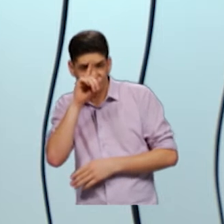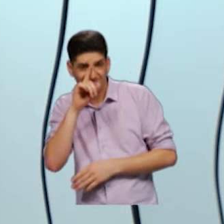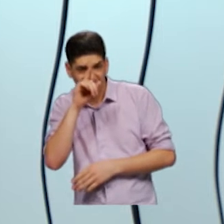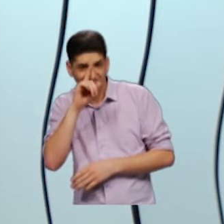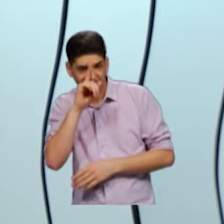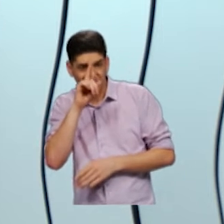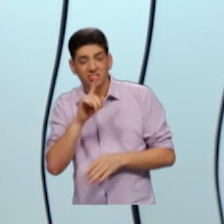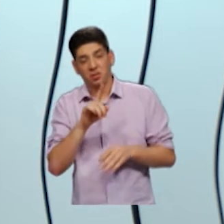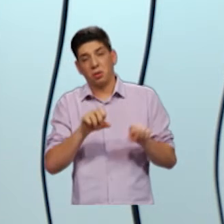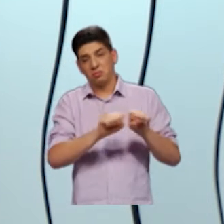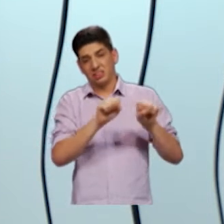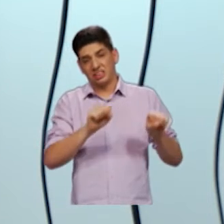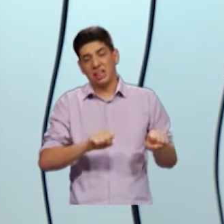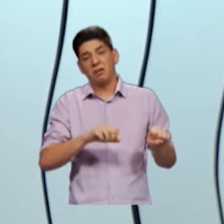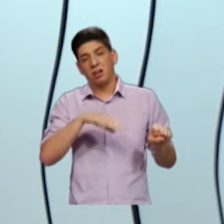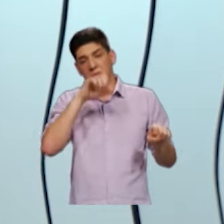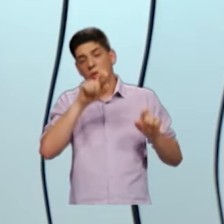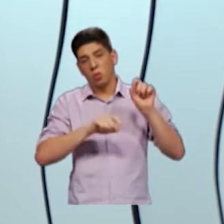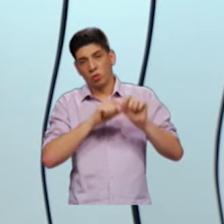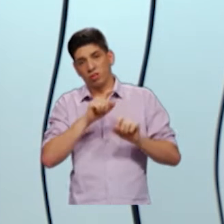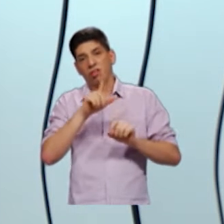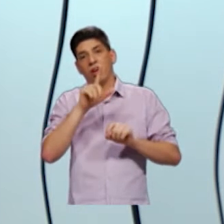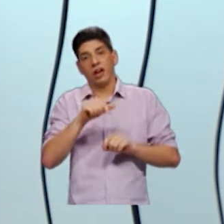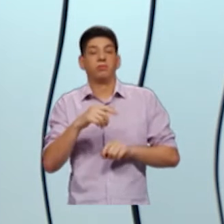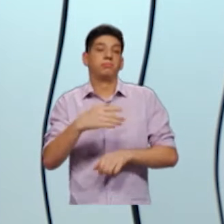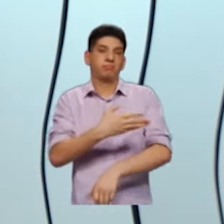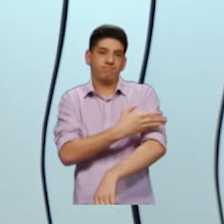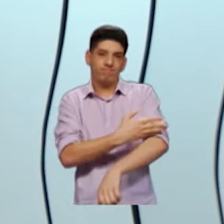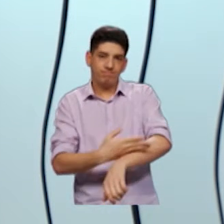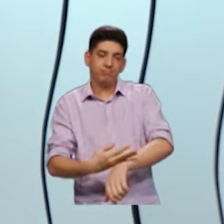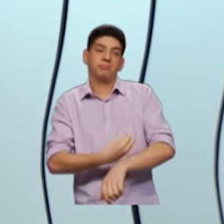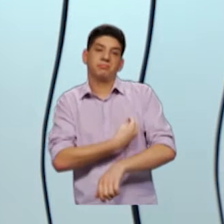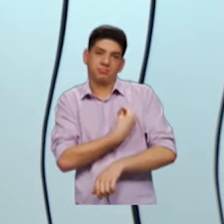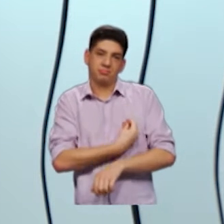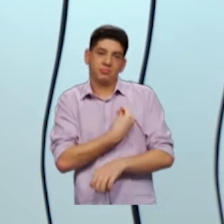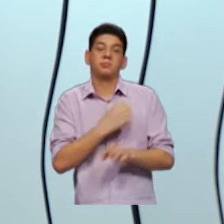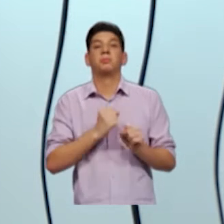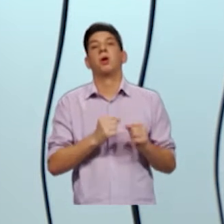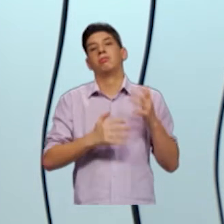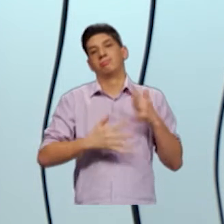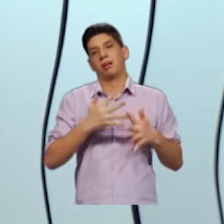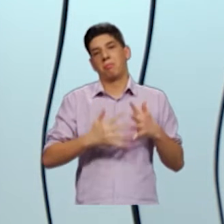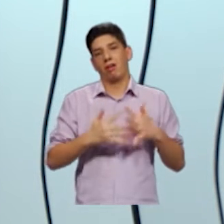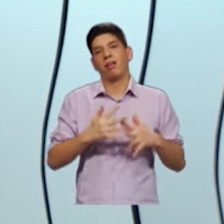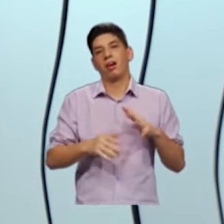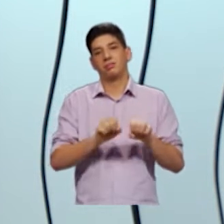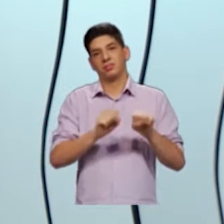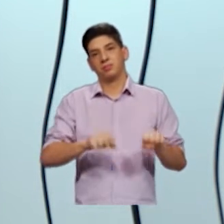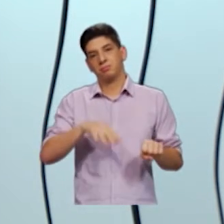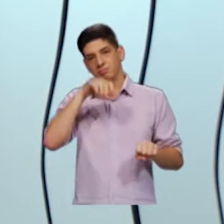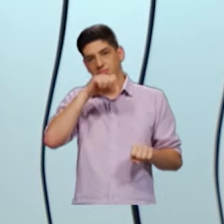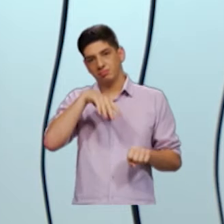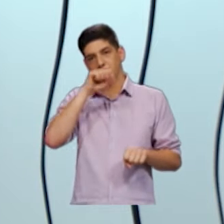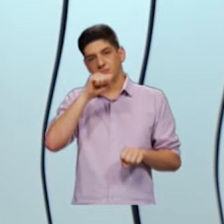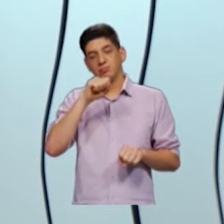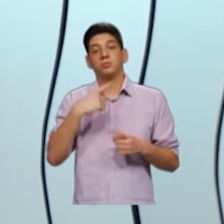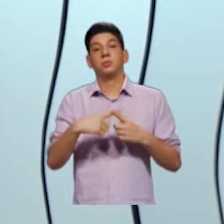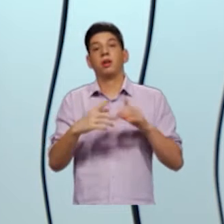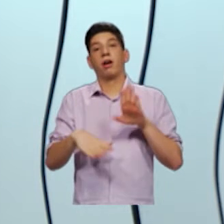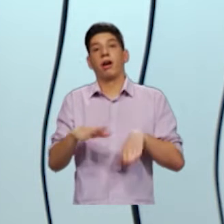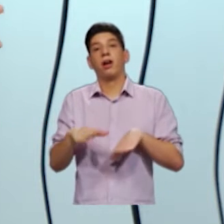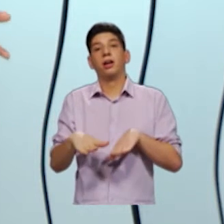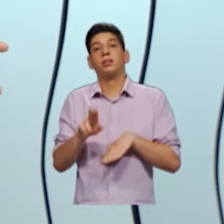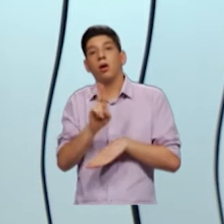próprio sistema respiratório é o estilo de vida. Às vezes, a pessoa, ela faz uso